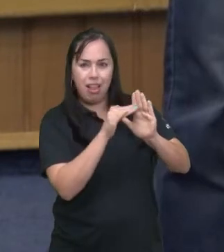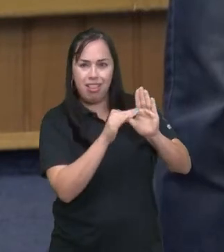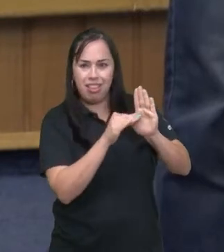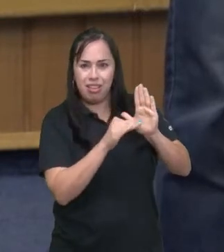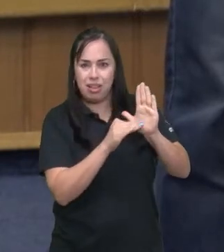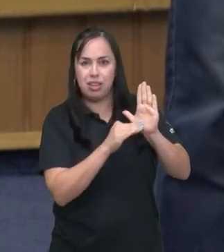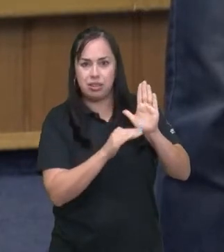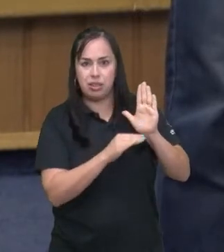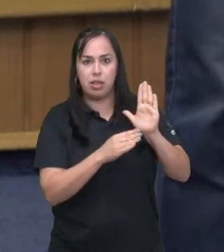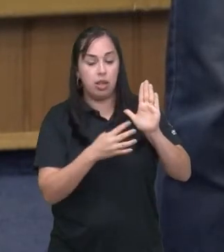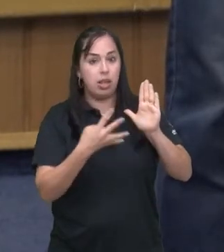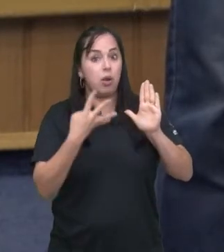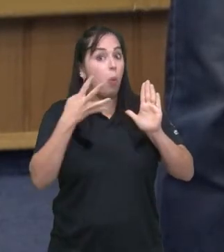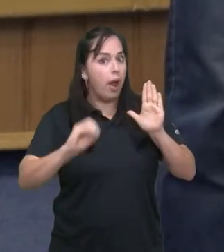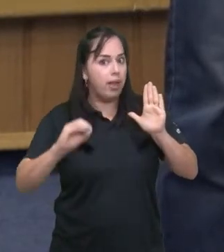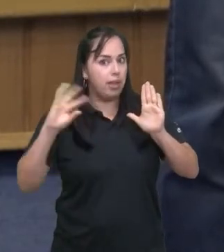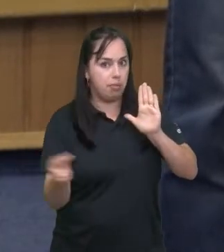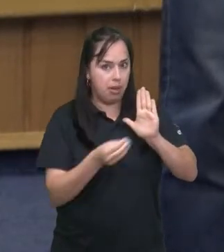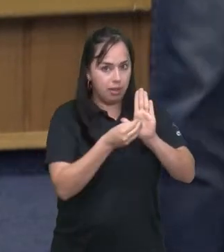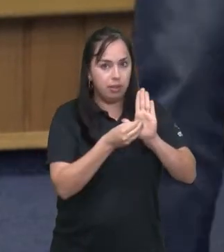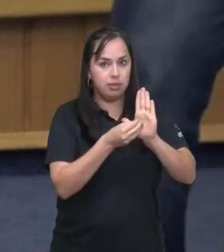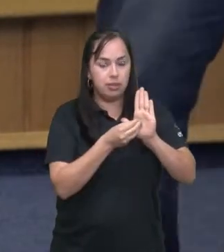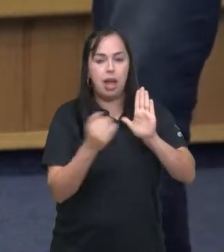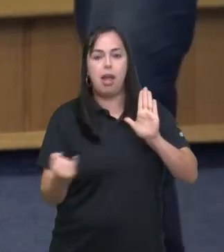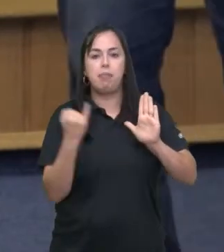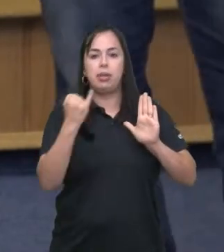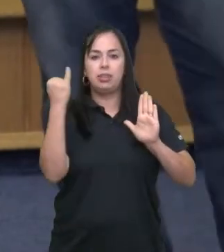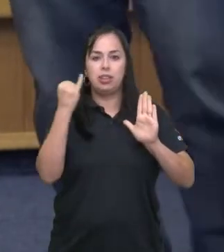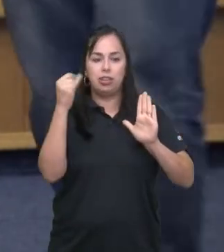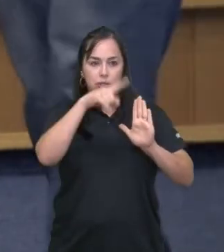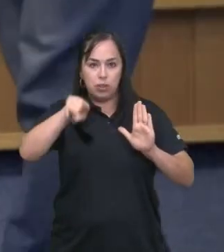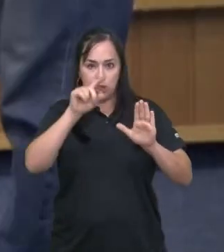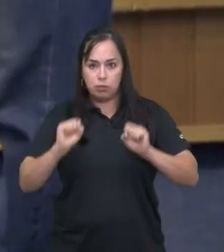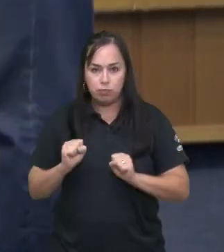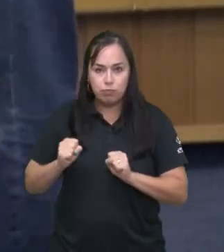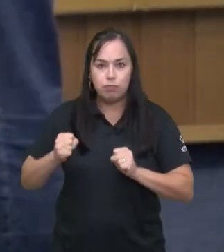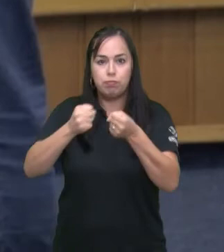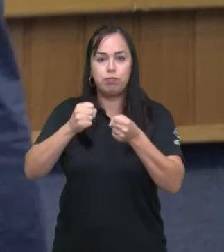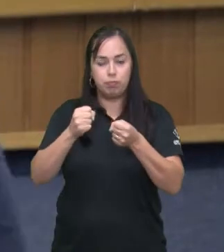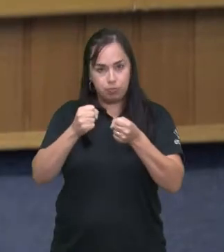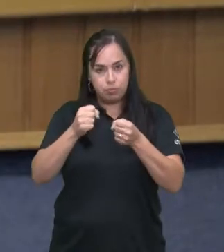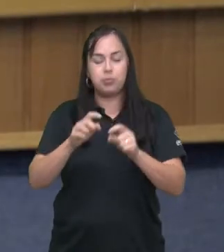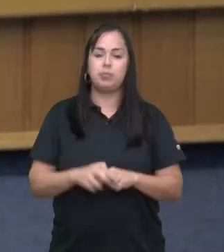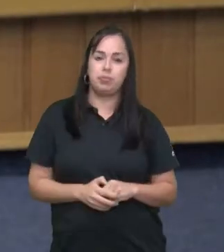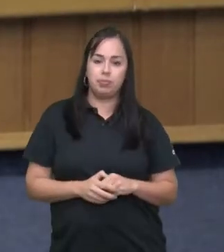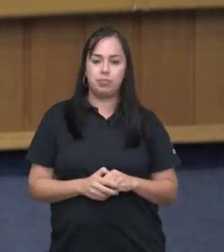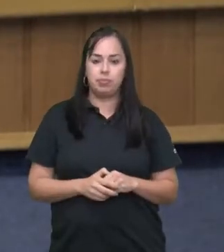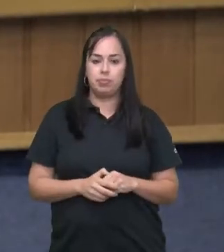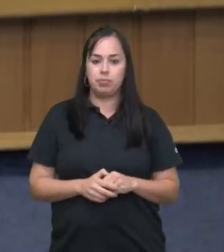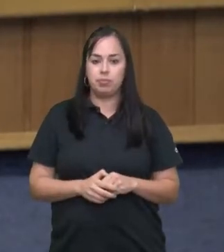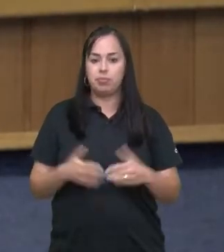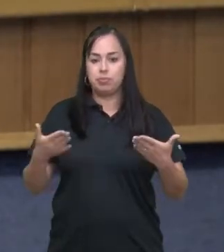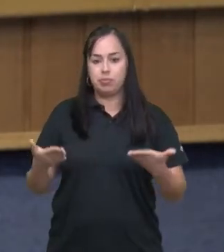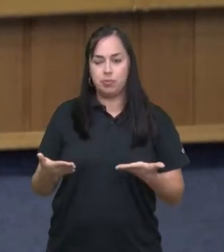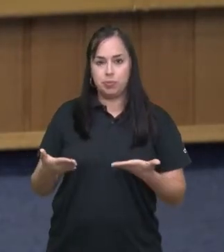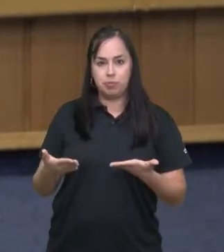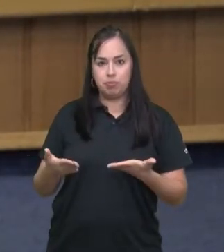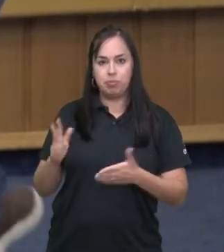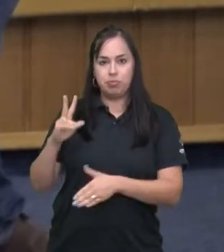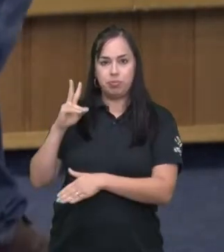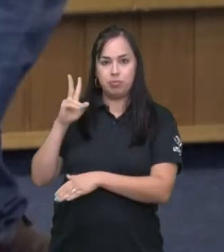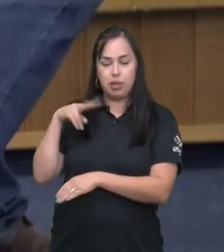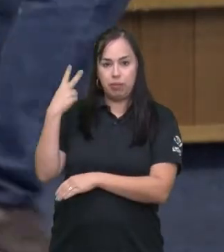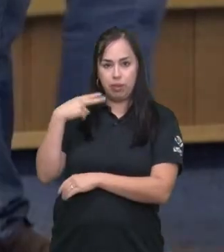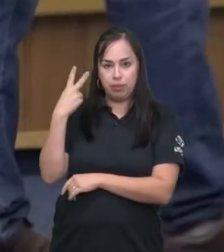esse, que tem 40 emendas, e é importante a mobilização. Falou aqui o nosso